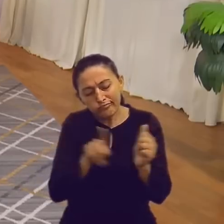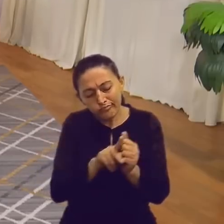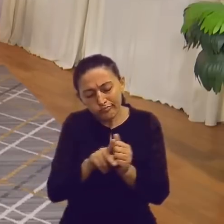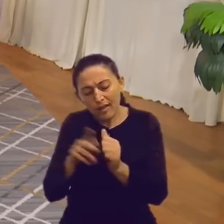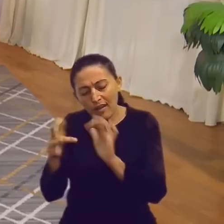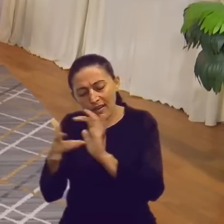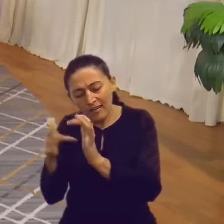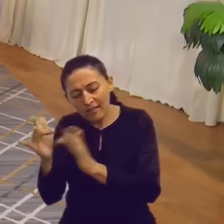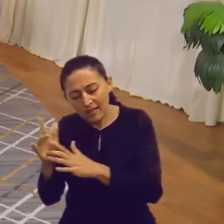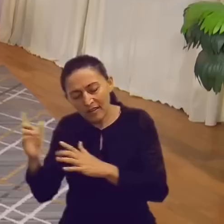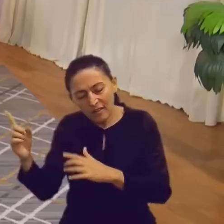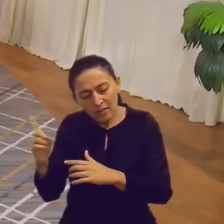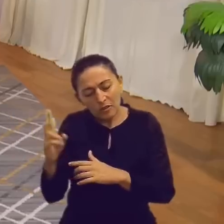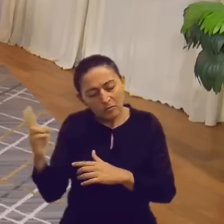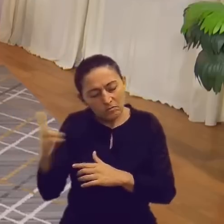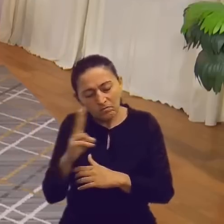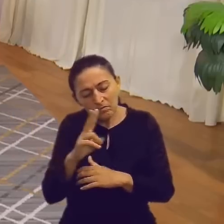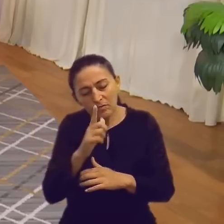beira-mar.